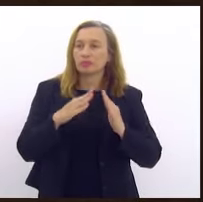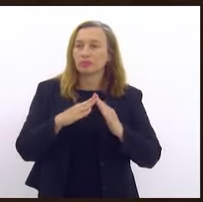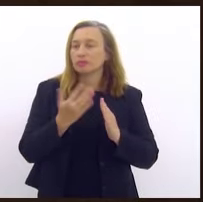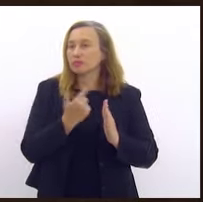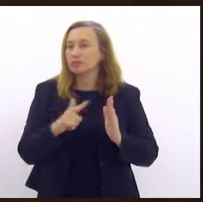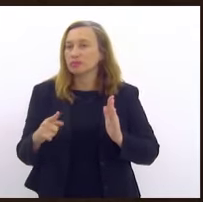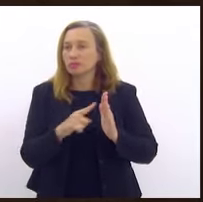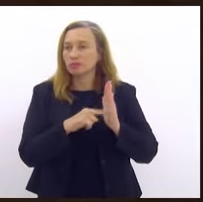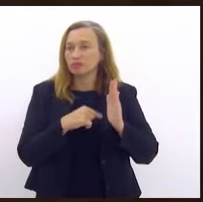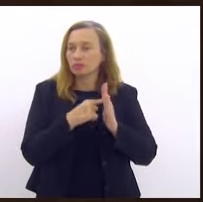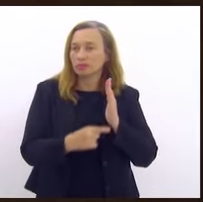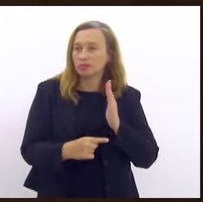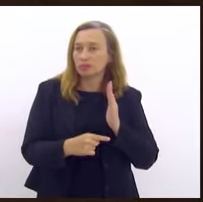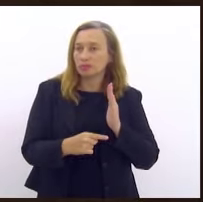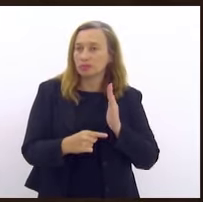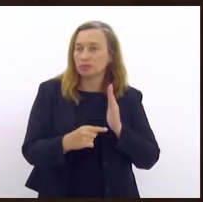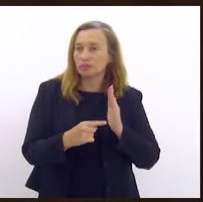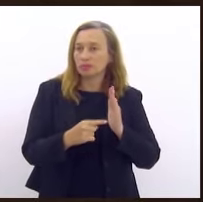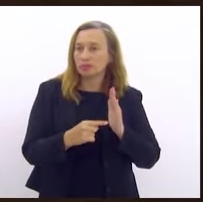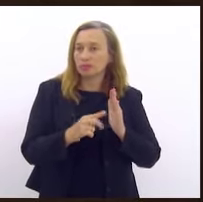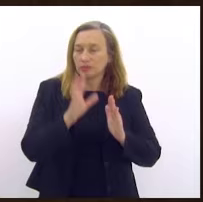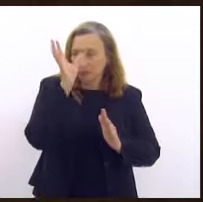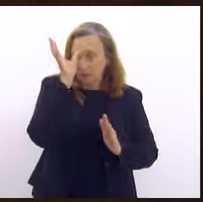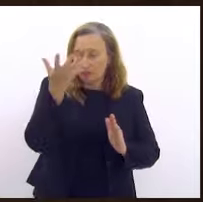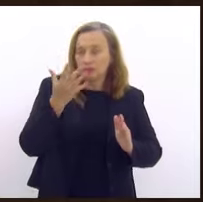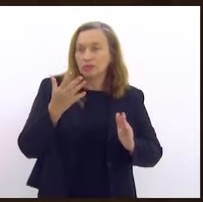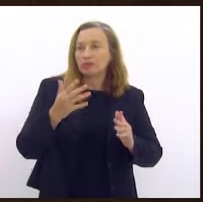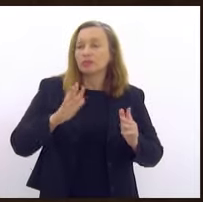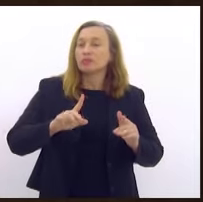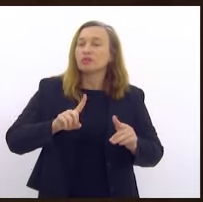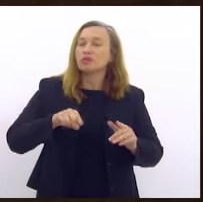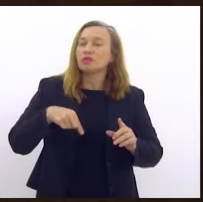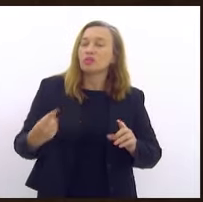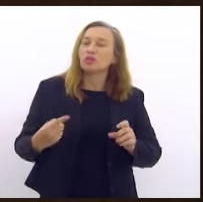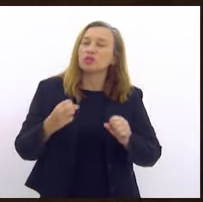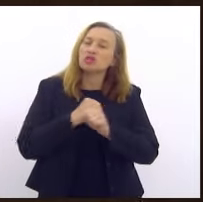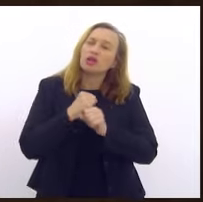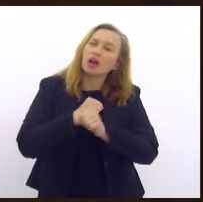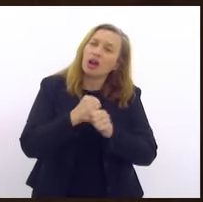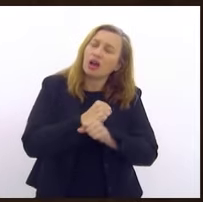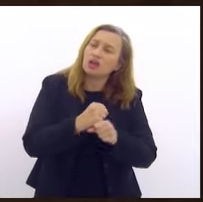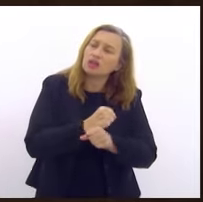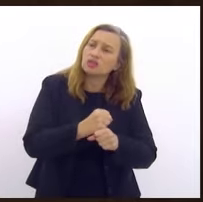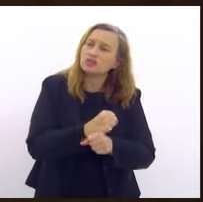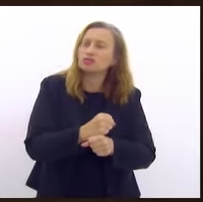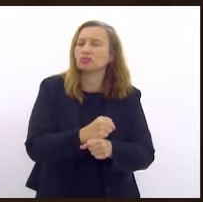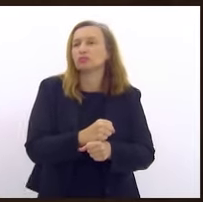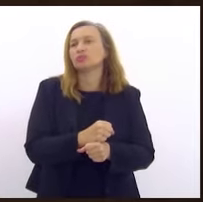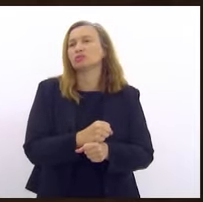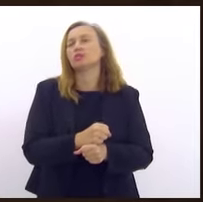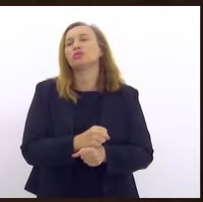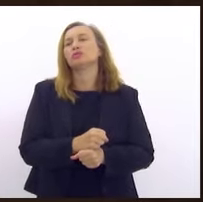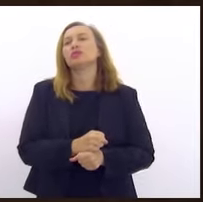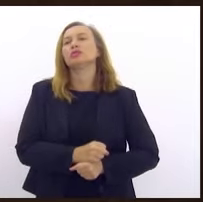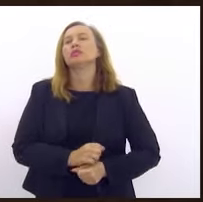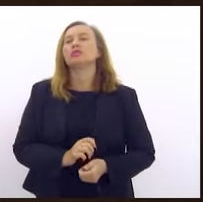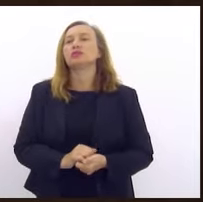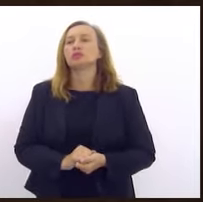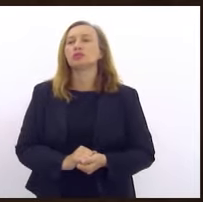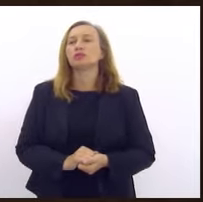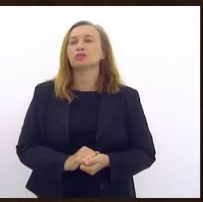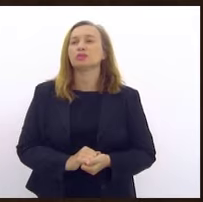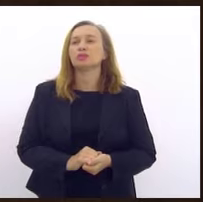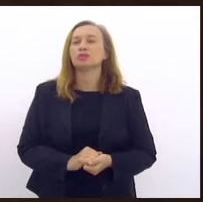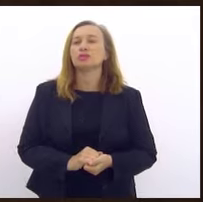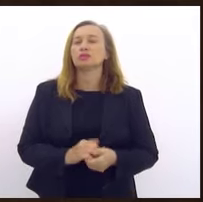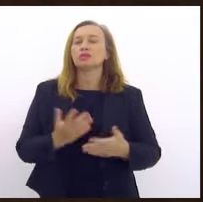veto encarado. Depois de tantos anos, tanto tempo, uma legislatura se passou, um pedaço da outra legislatura ainda, e